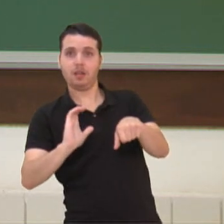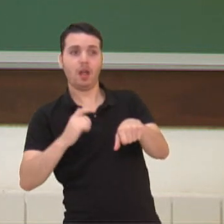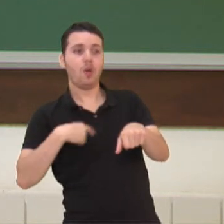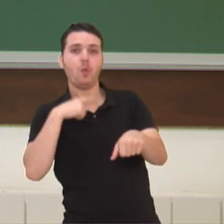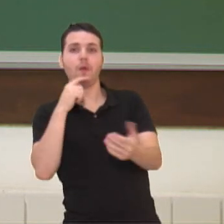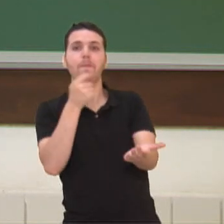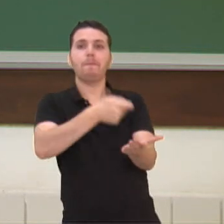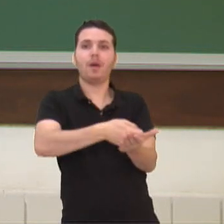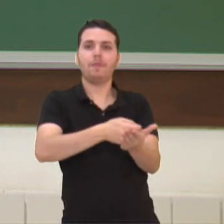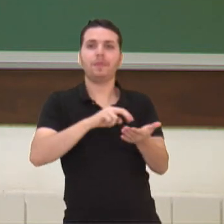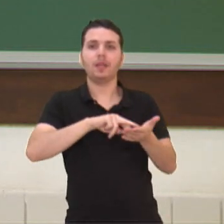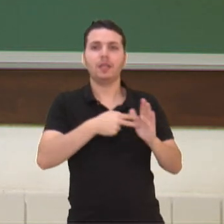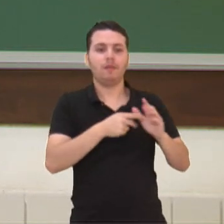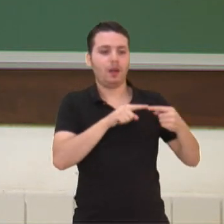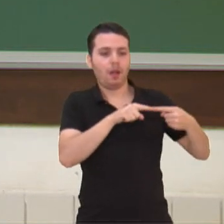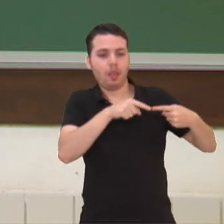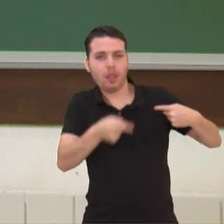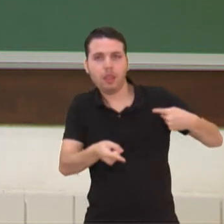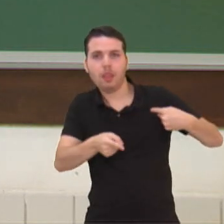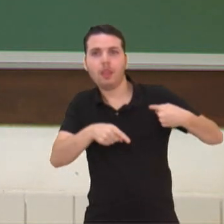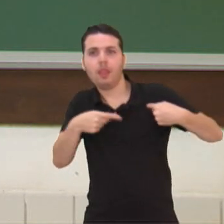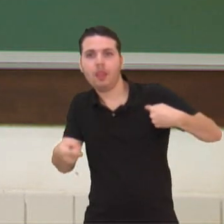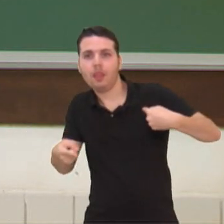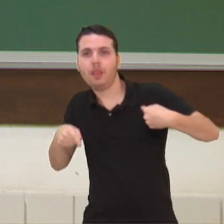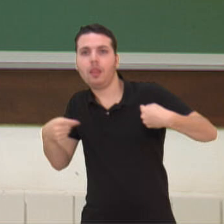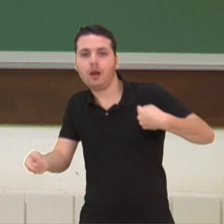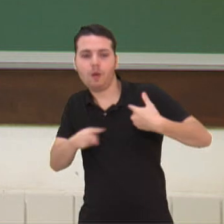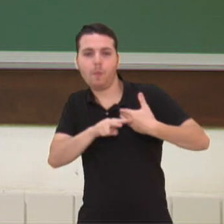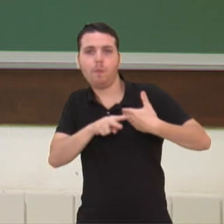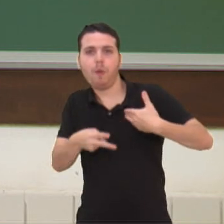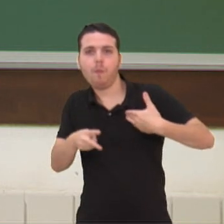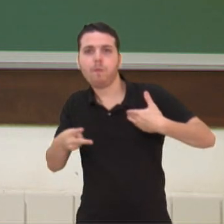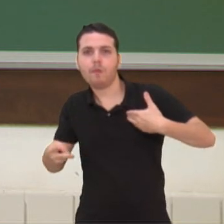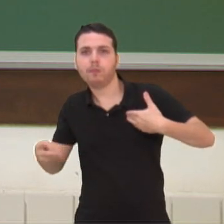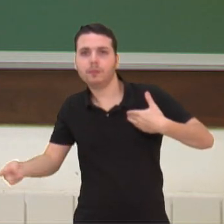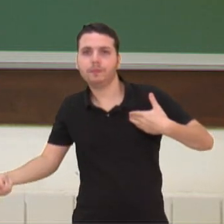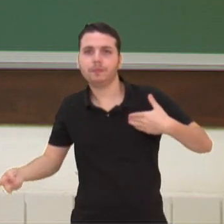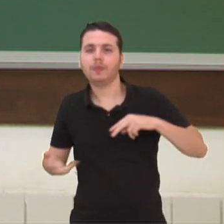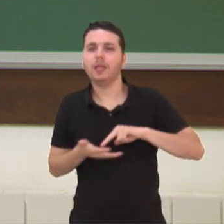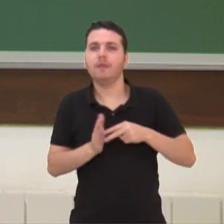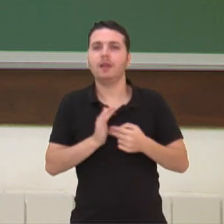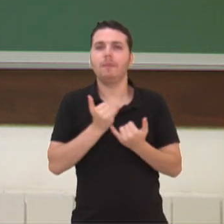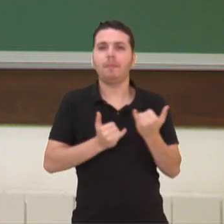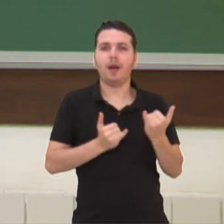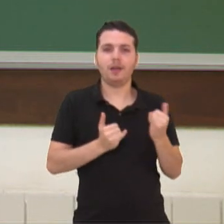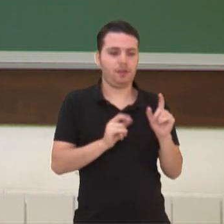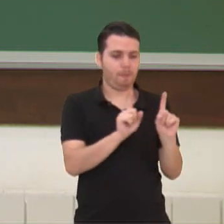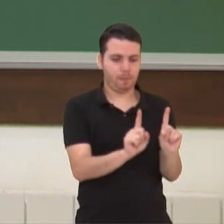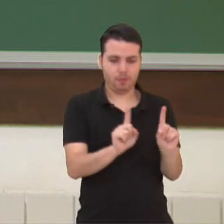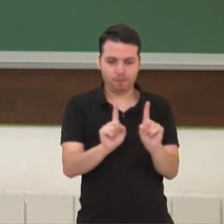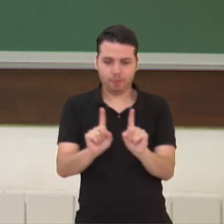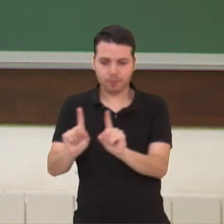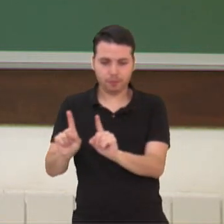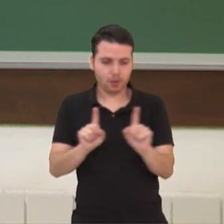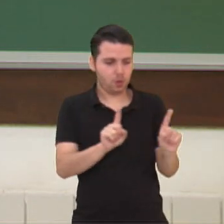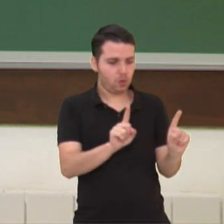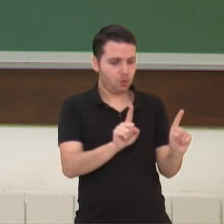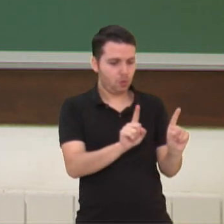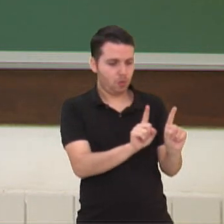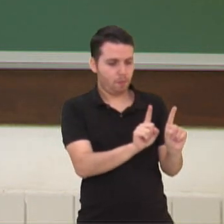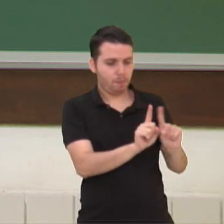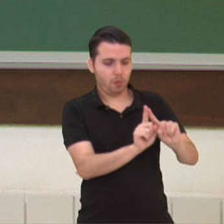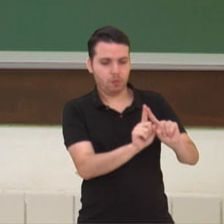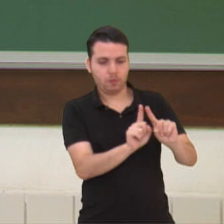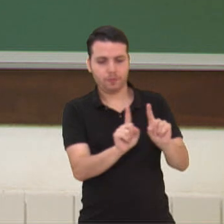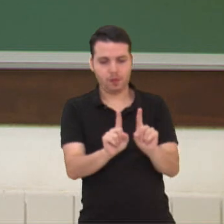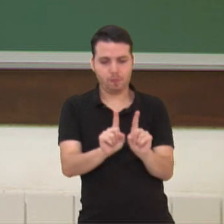uma cadeia de acontecimentos, né? Foi então o que aconteceu como se fosse um efeito dominó, né? Então lá o